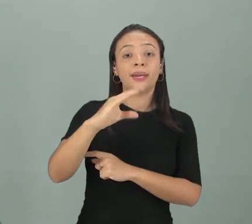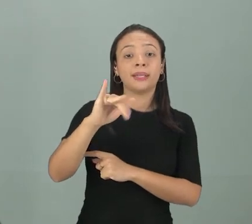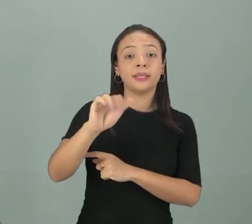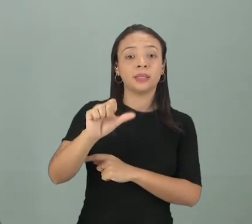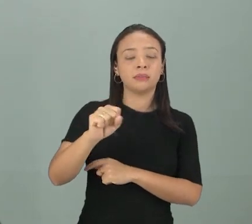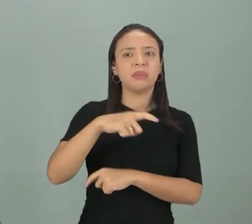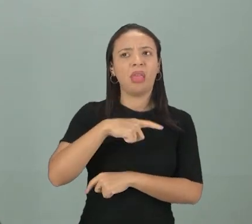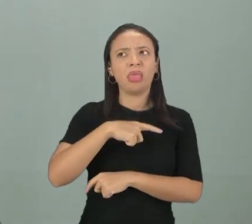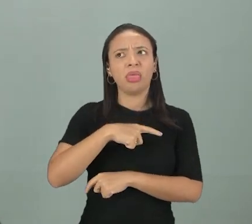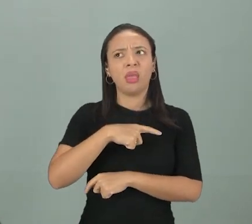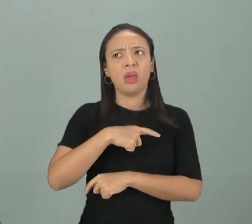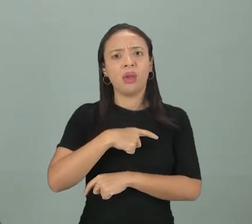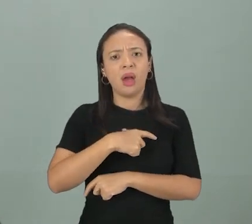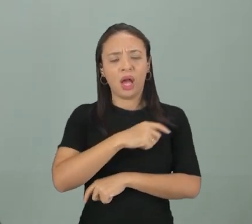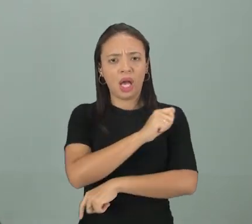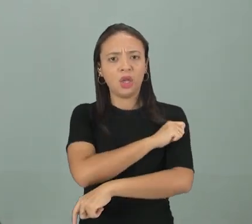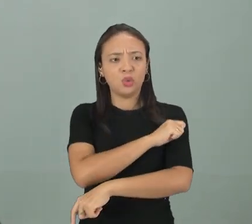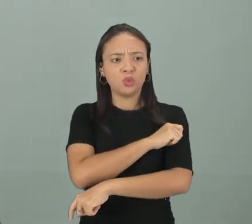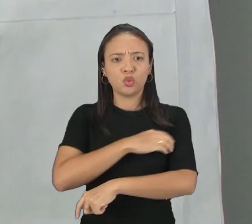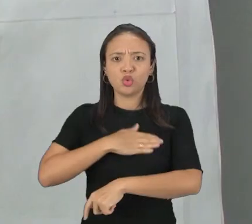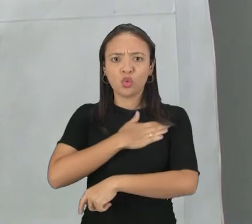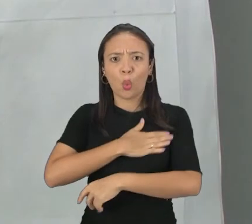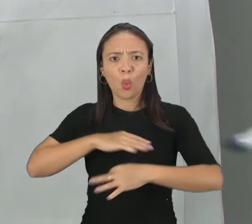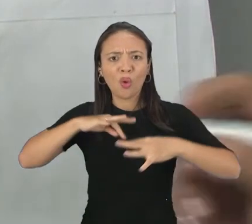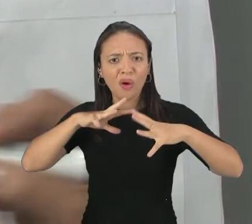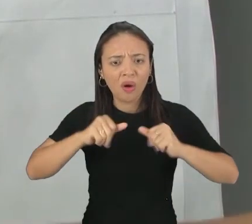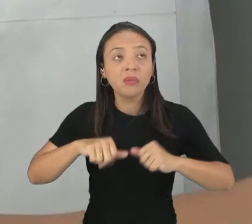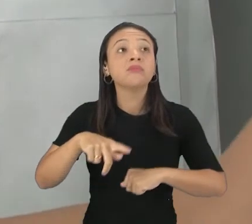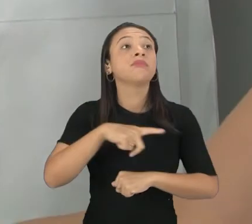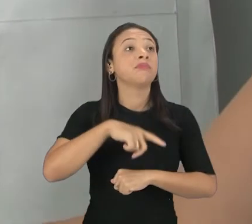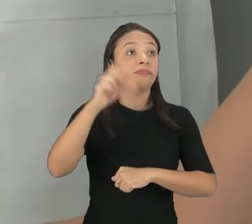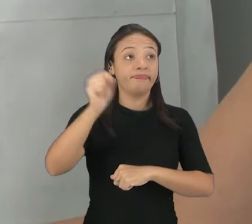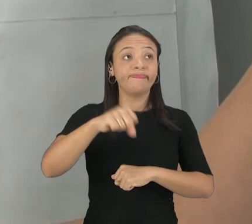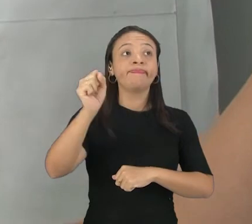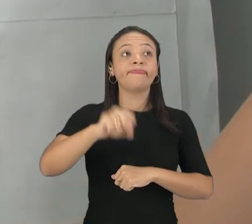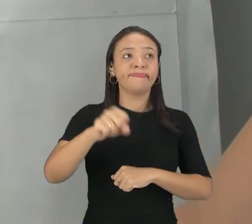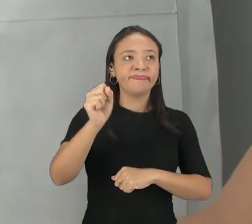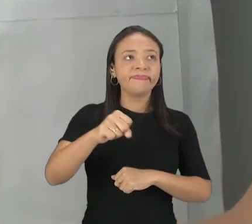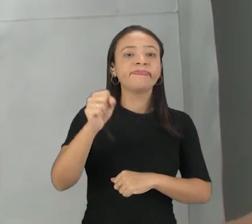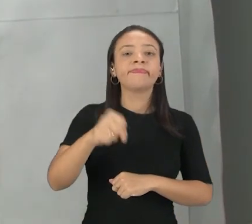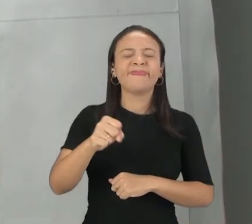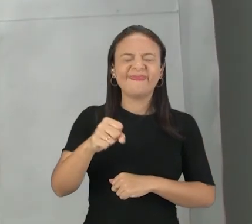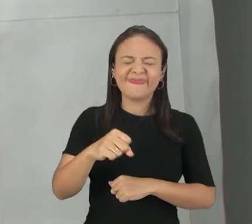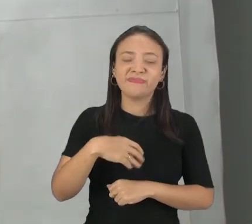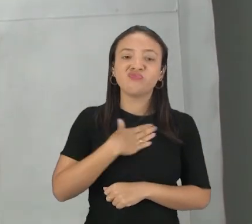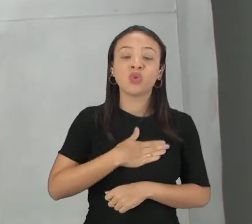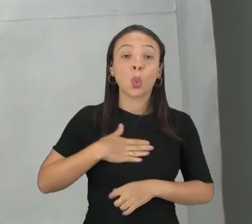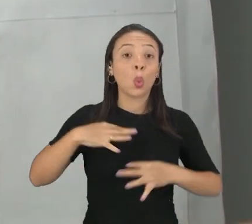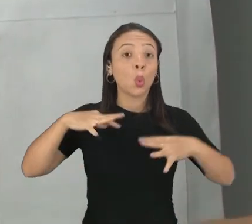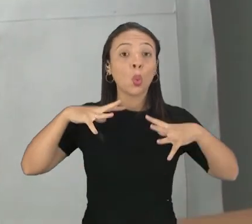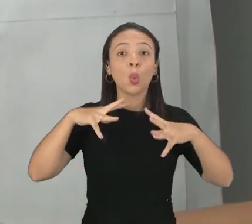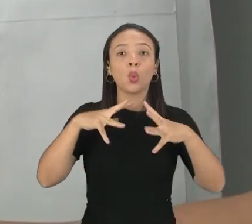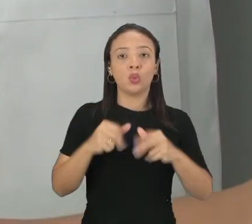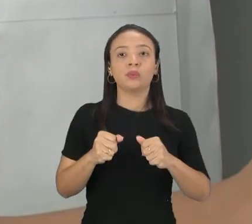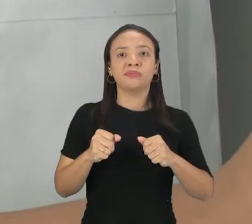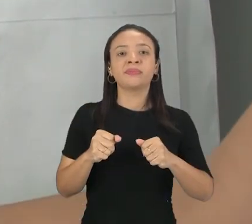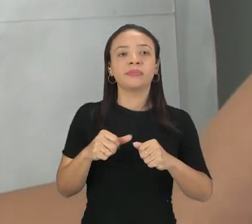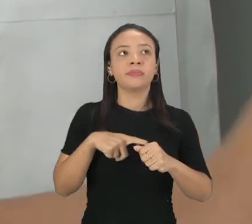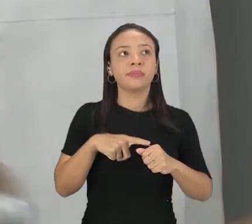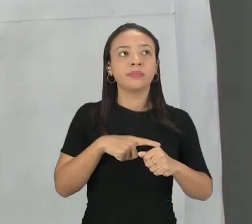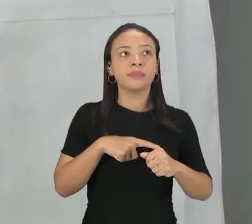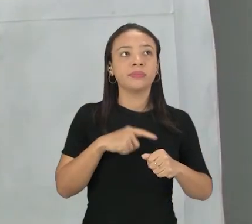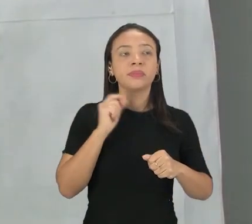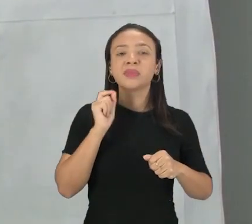gostou de todas as atrações sim teve Olha só Gostaram de